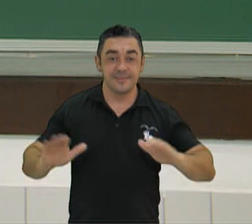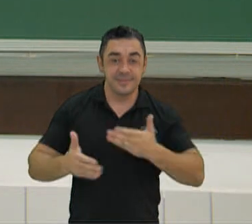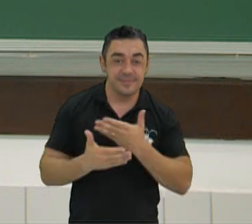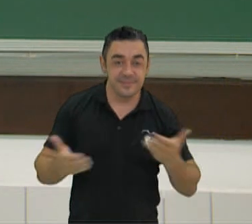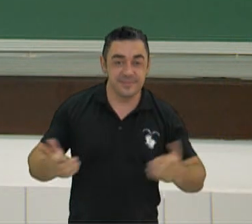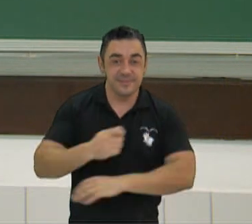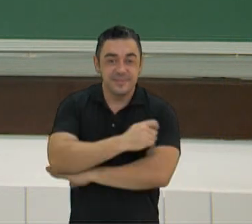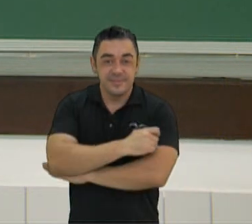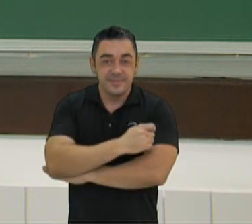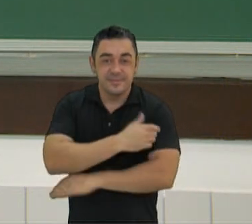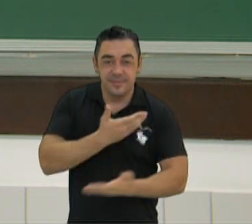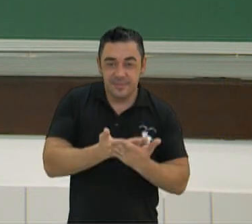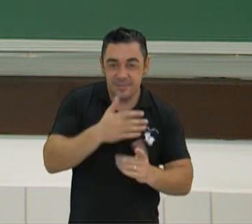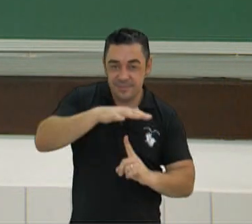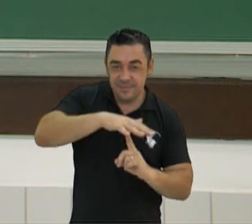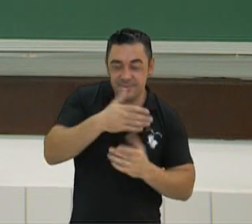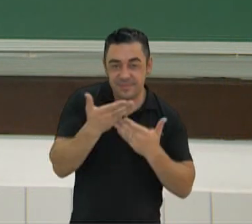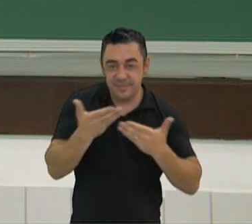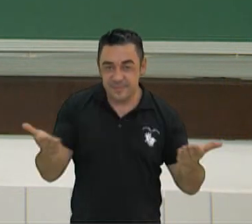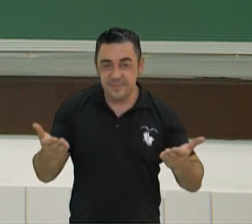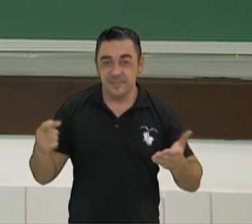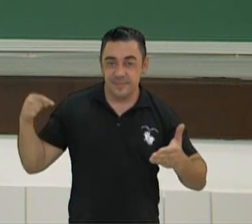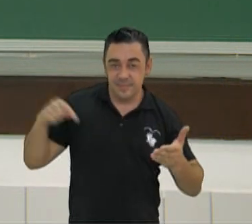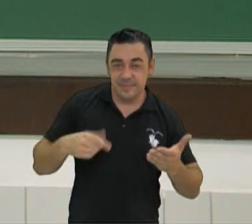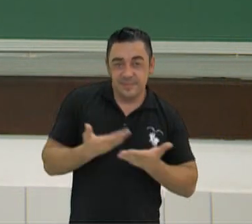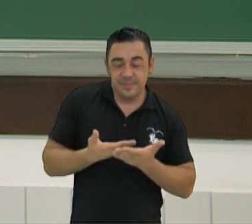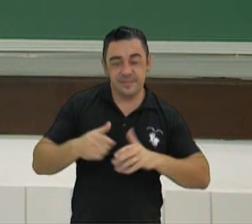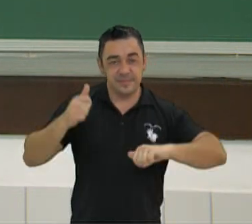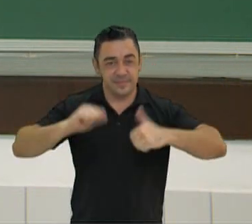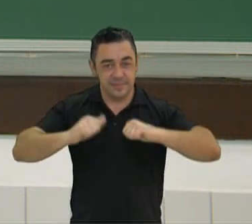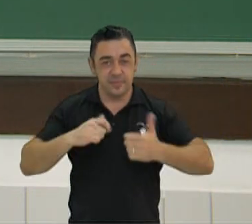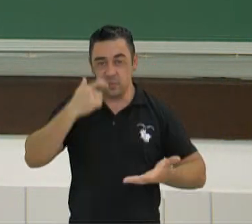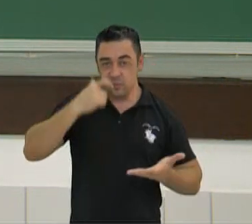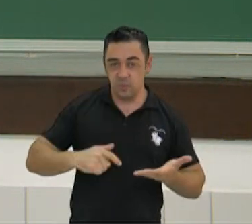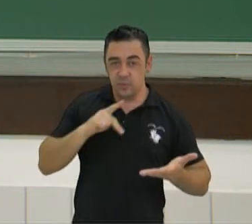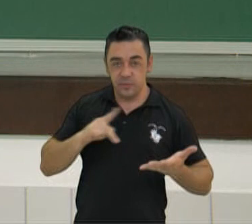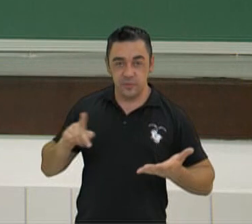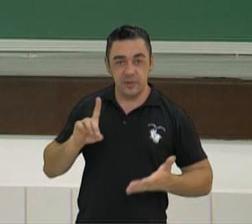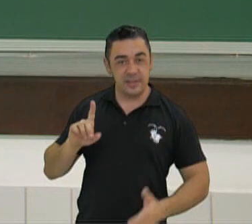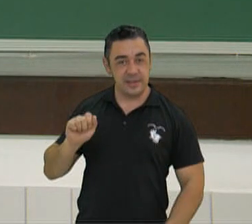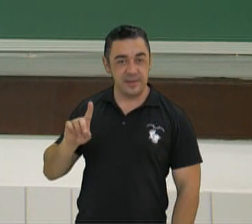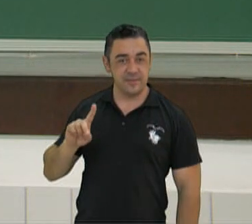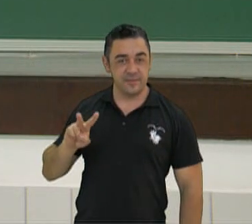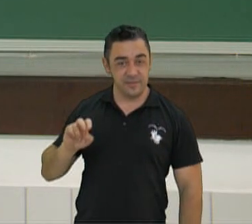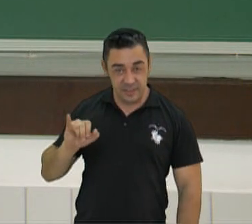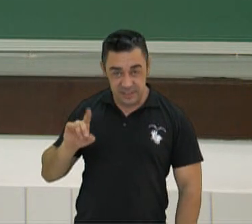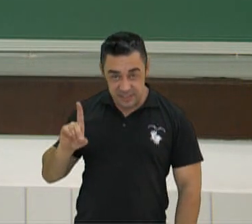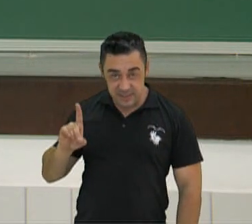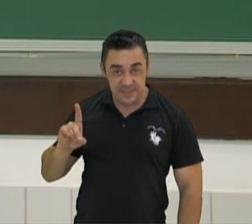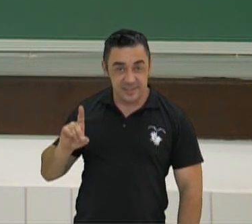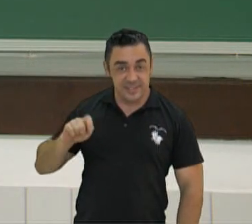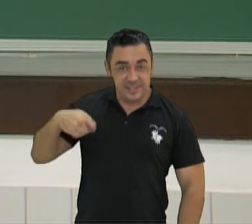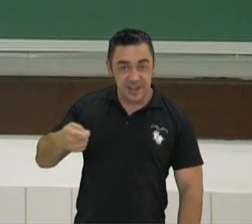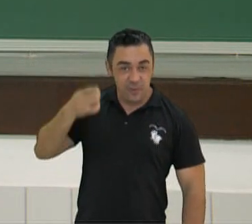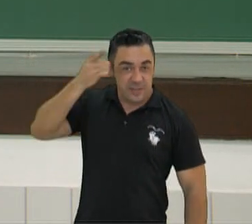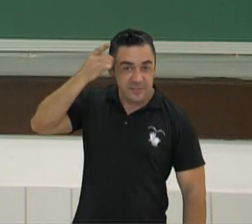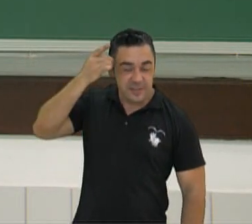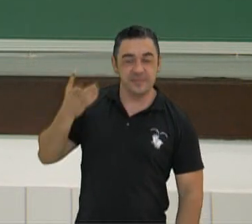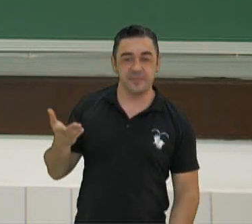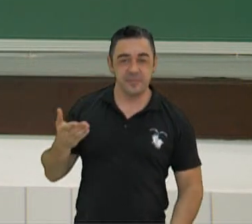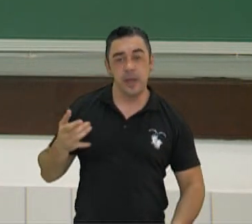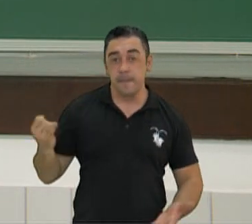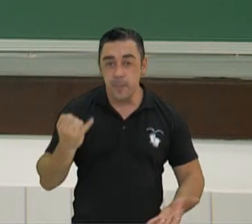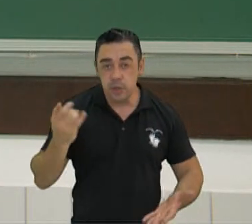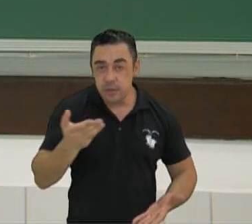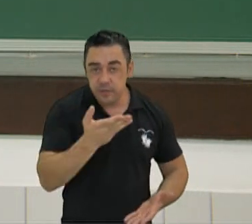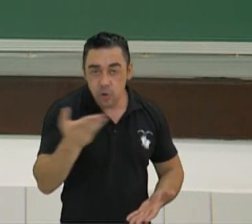Olá, alunos do Aula Paraná! Estamos aqui para mais uma aula de Química. Eu sou o professor Davi Tomás e é importante que